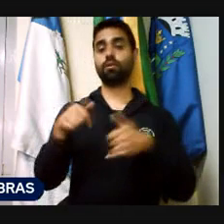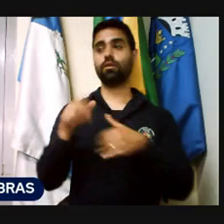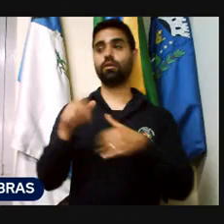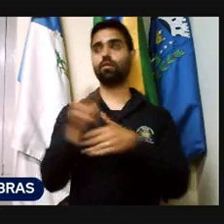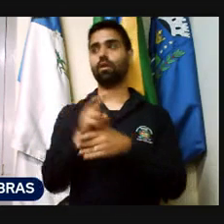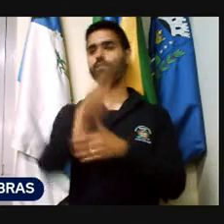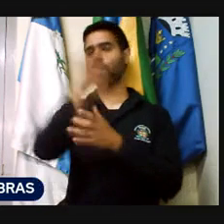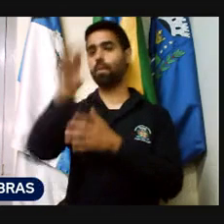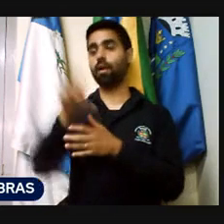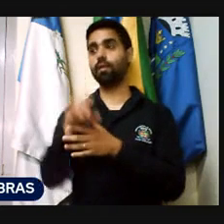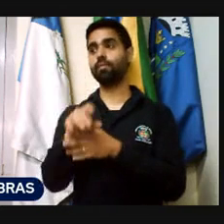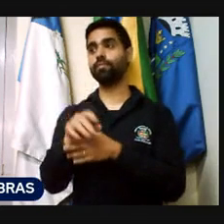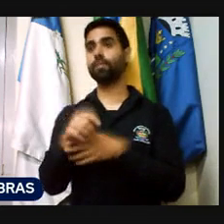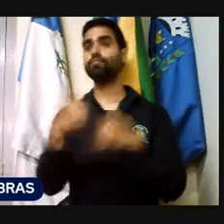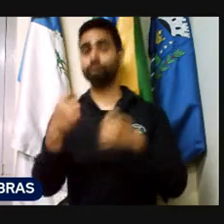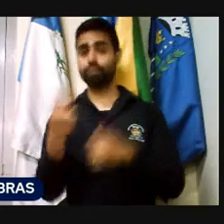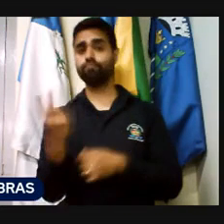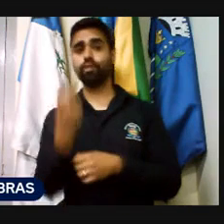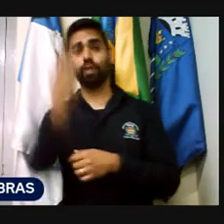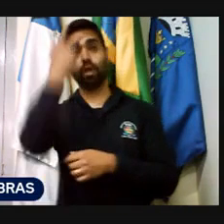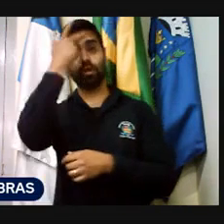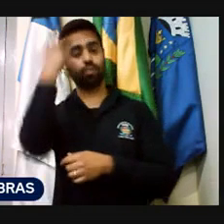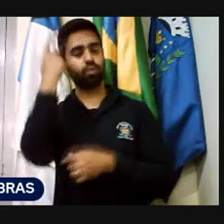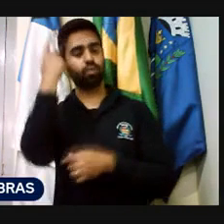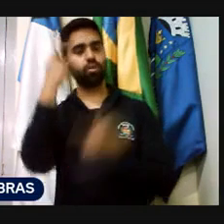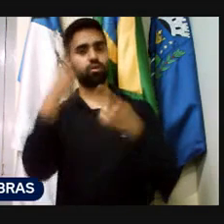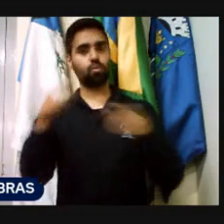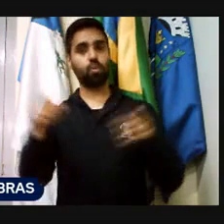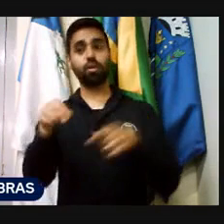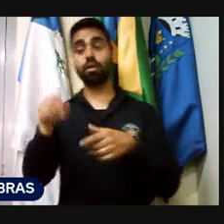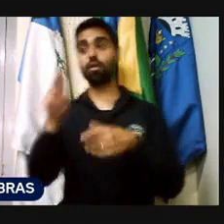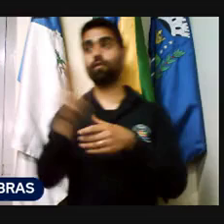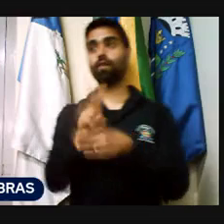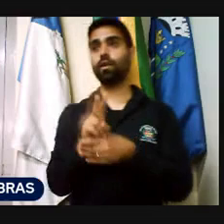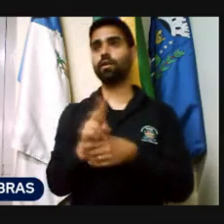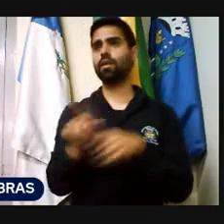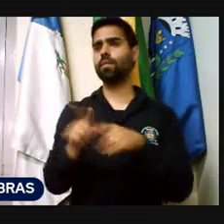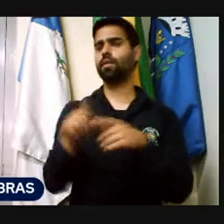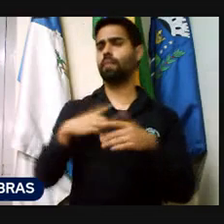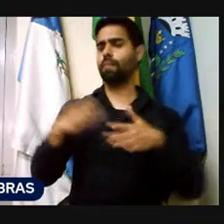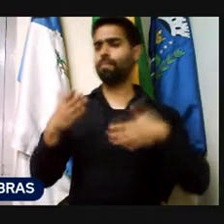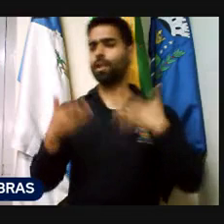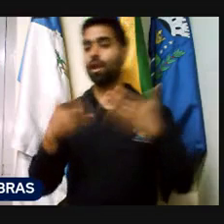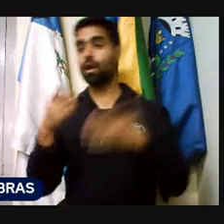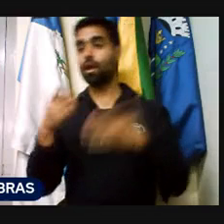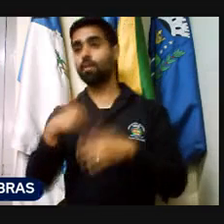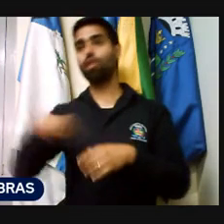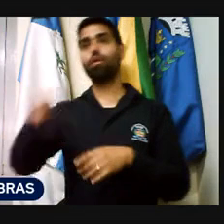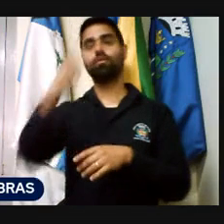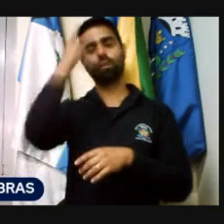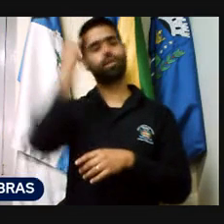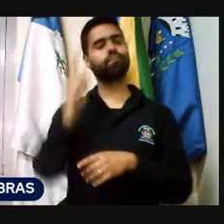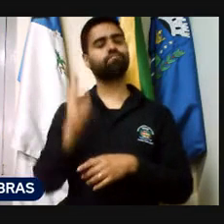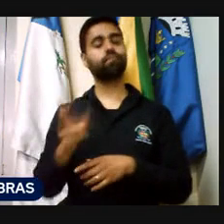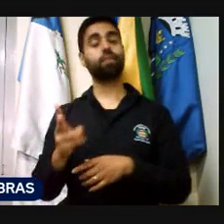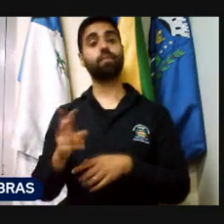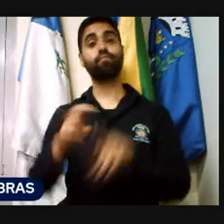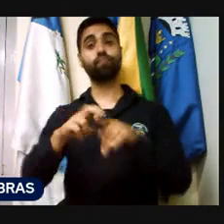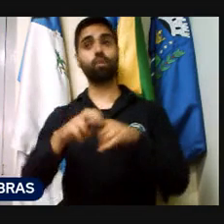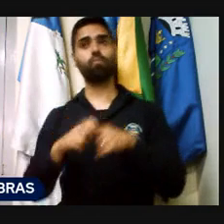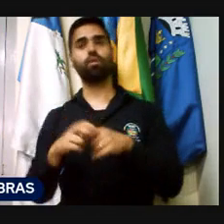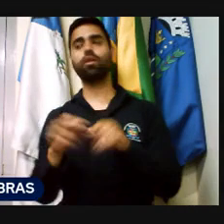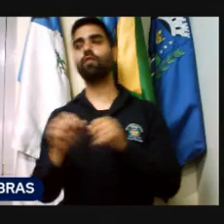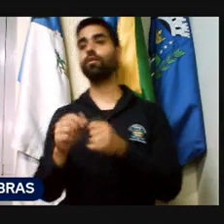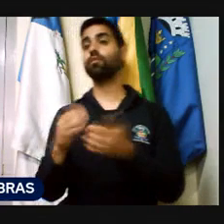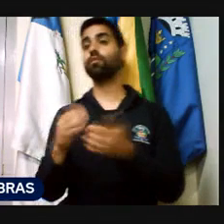região. Devemos valorizar os artistas e músicos de nossa cidade, estes que trazem tanta alegria para nós em todos os momentos. Dessa forma, é